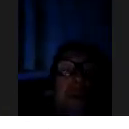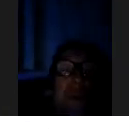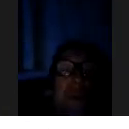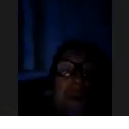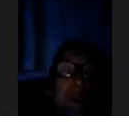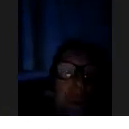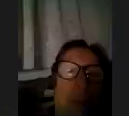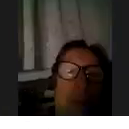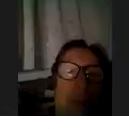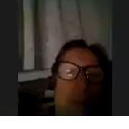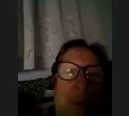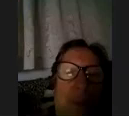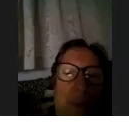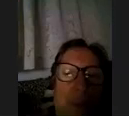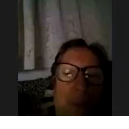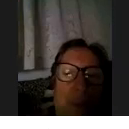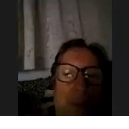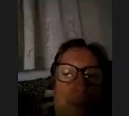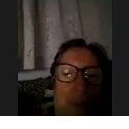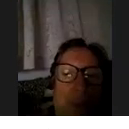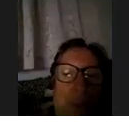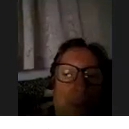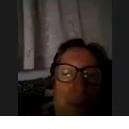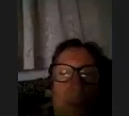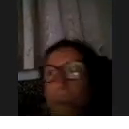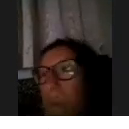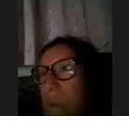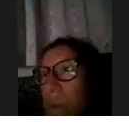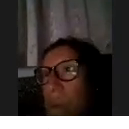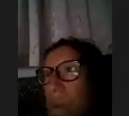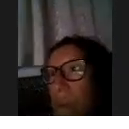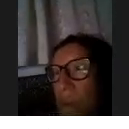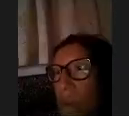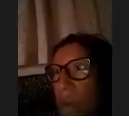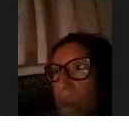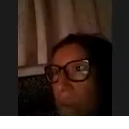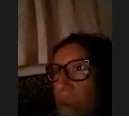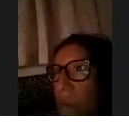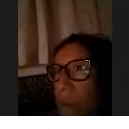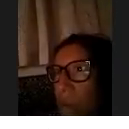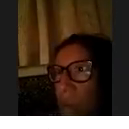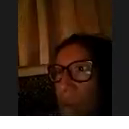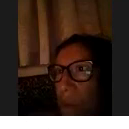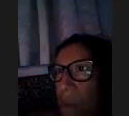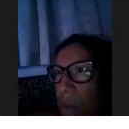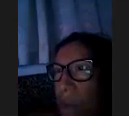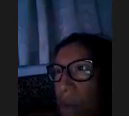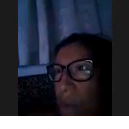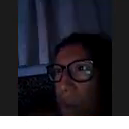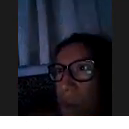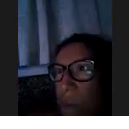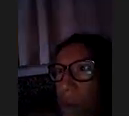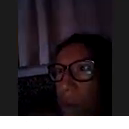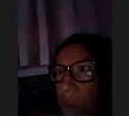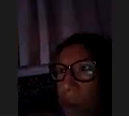diagnóstico, e isso faz toda a diferença. Uma pessoa que se prepara para se comunicar